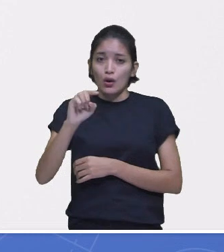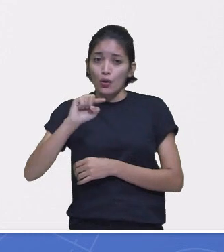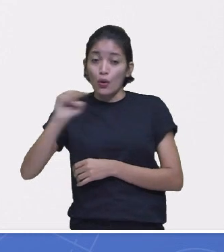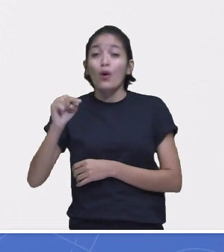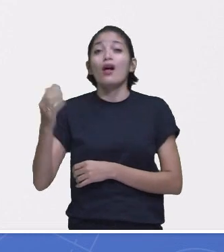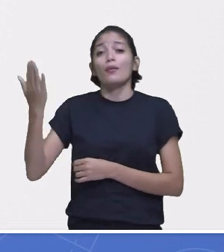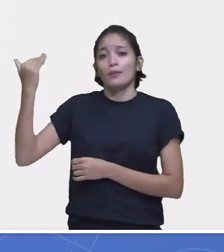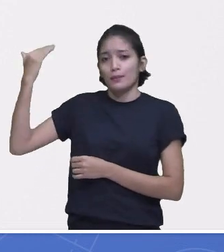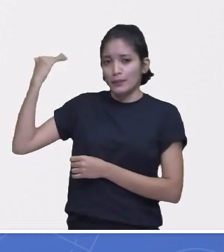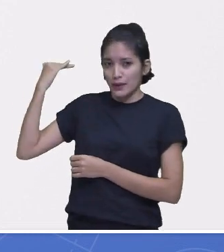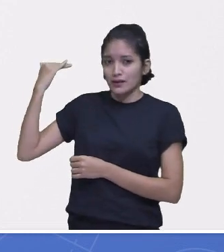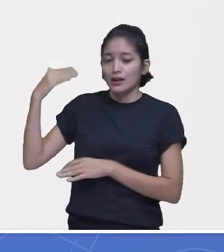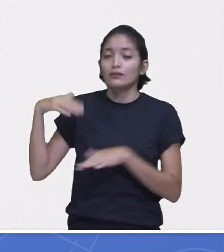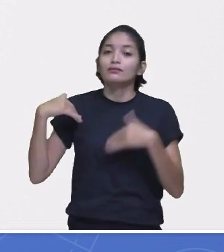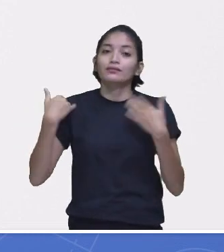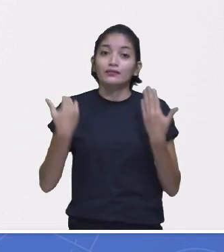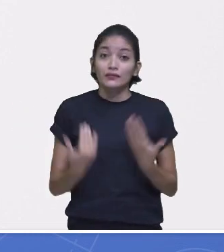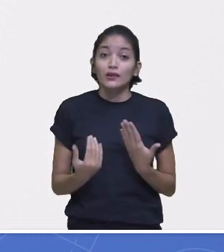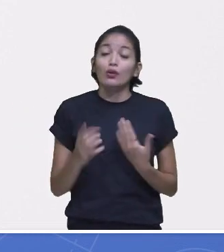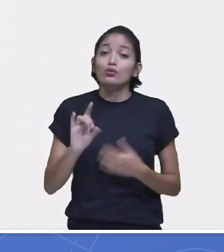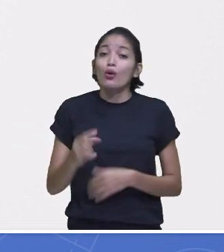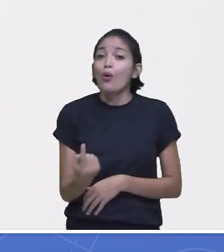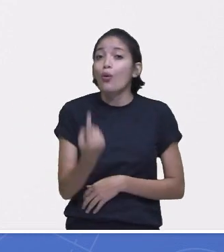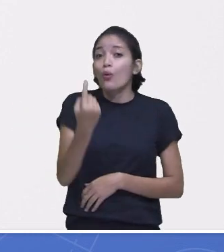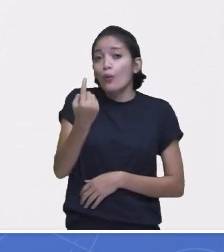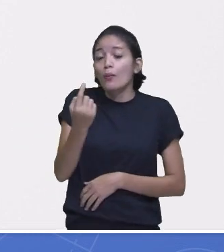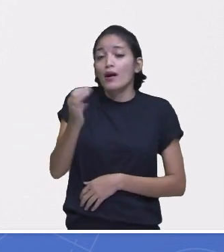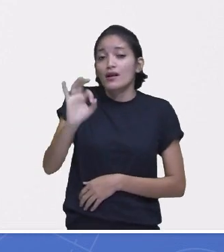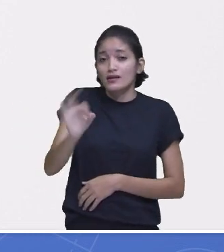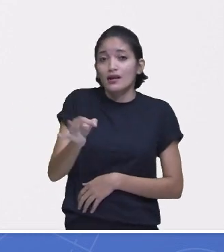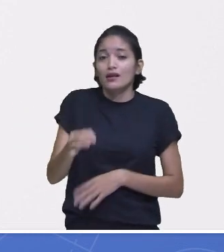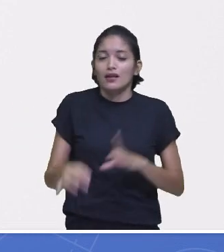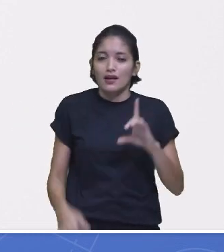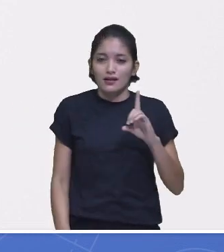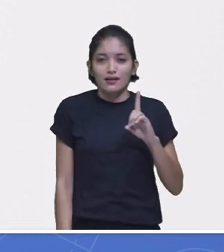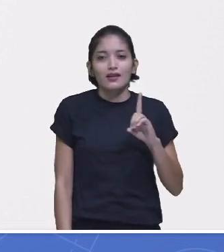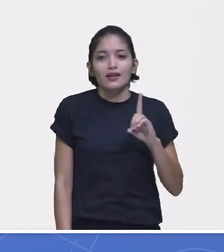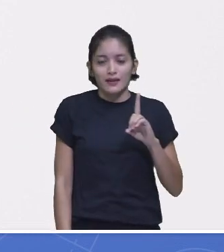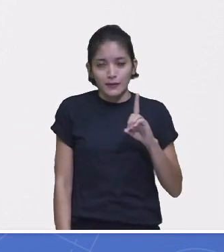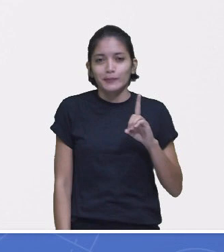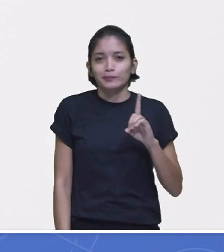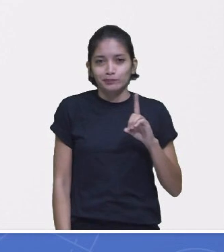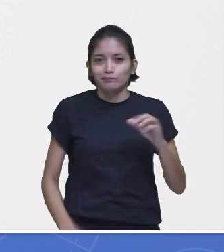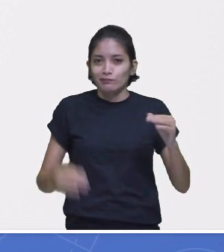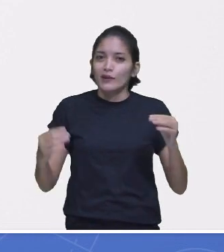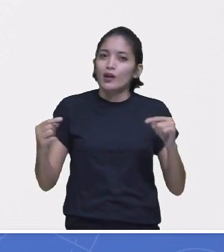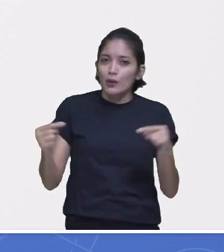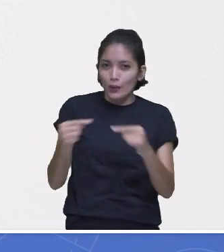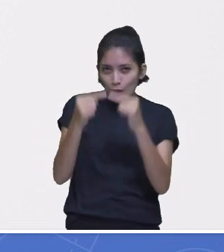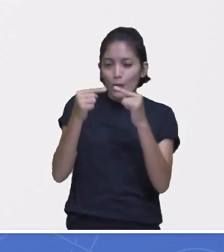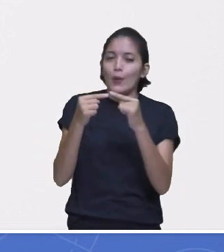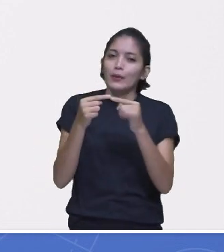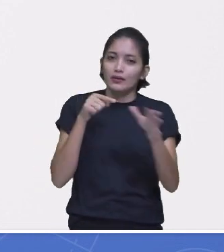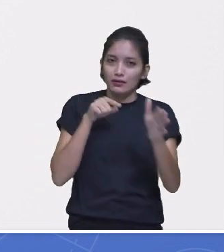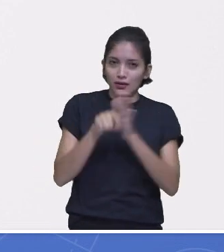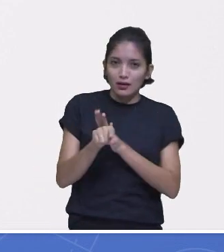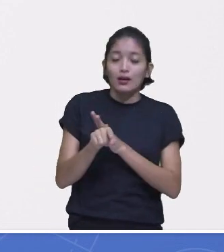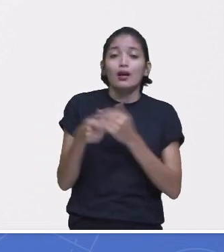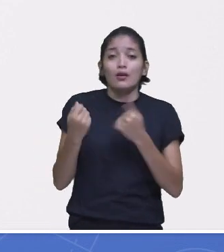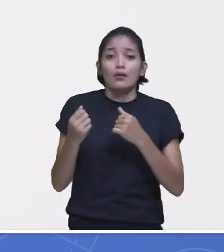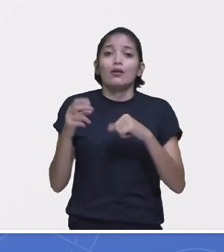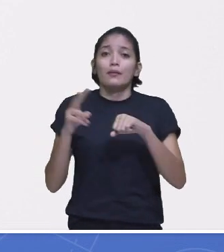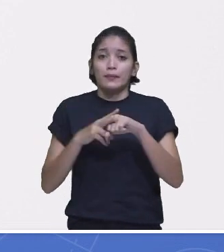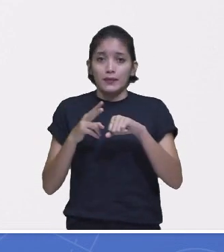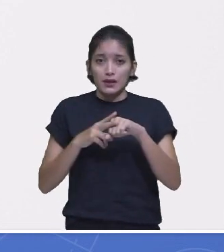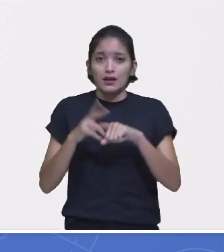pretérito indefinido. Então, apenas, somente a alternativa D, ela satisfaz o enunciado. O verbo tem que ser regular e